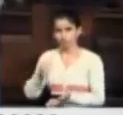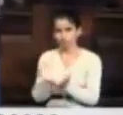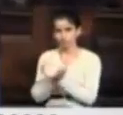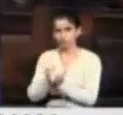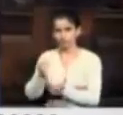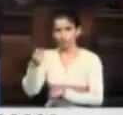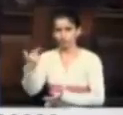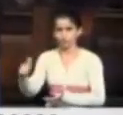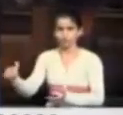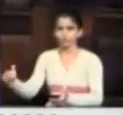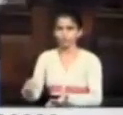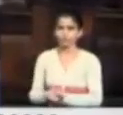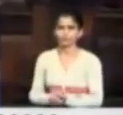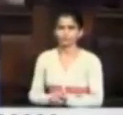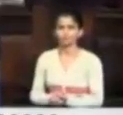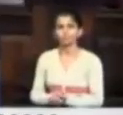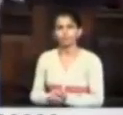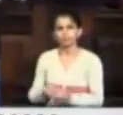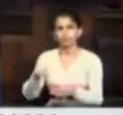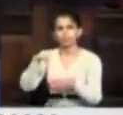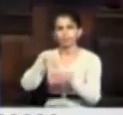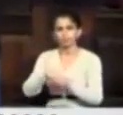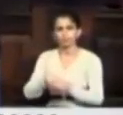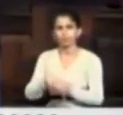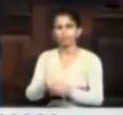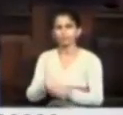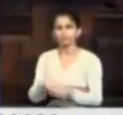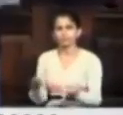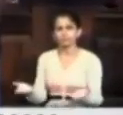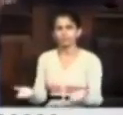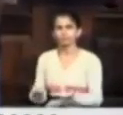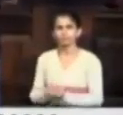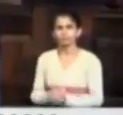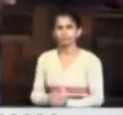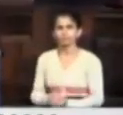governo. Essa é a questão do voto. Por isso, voto contrário. Foi essa a posição da bancada do PSOL.